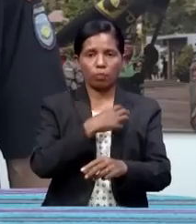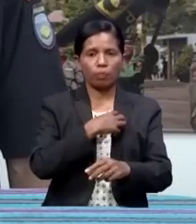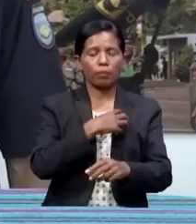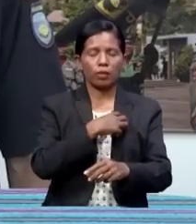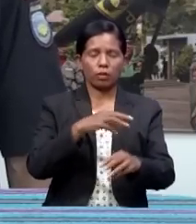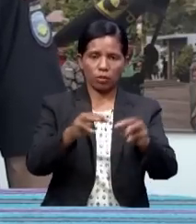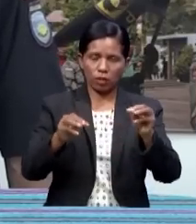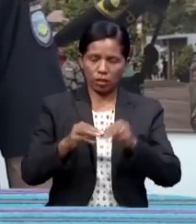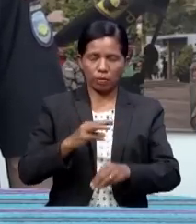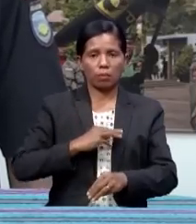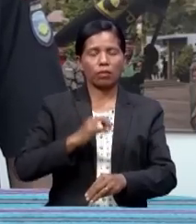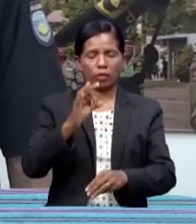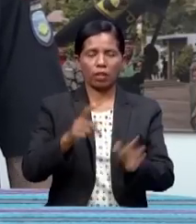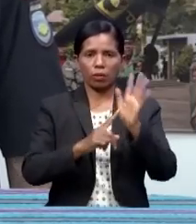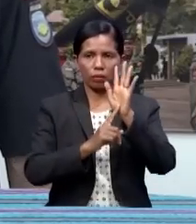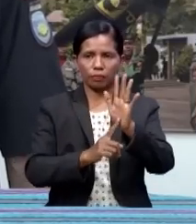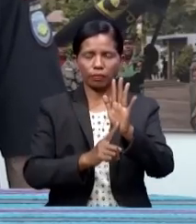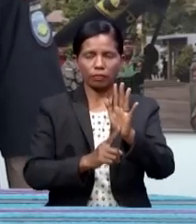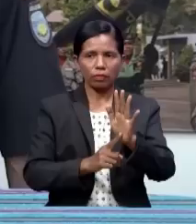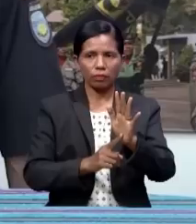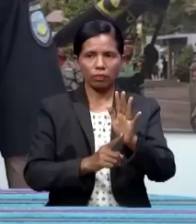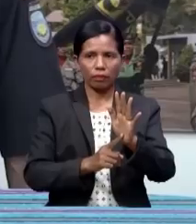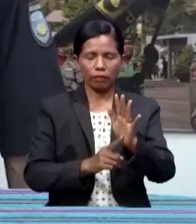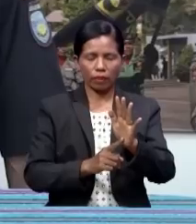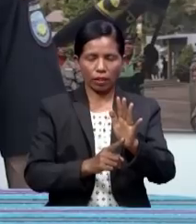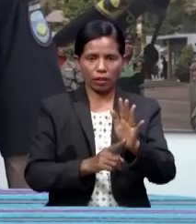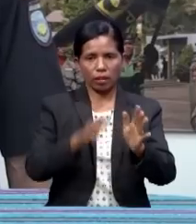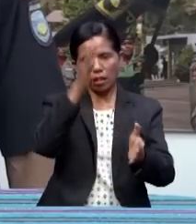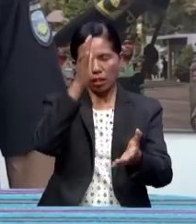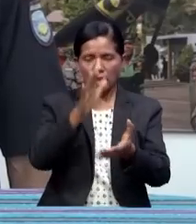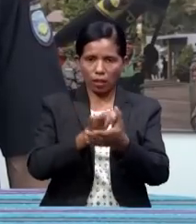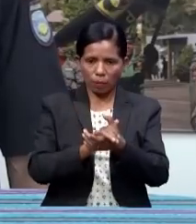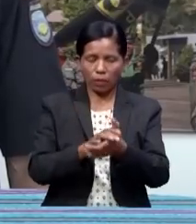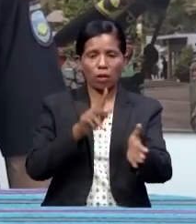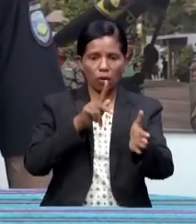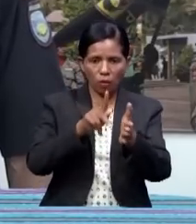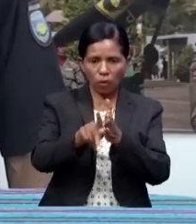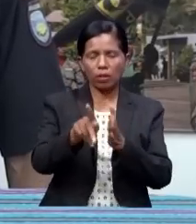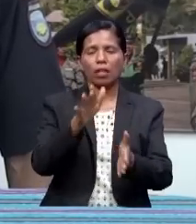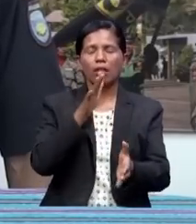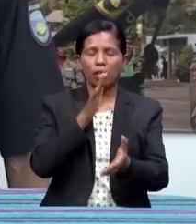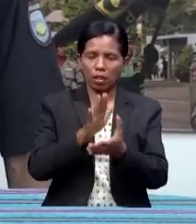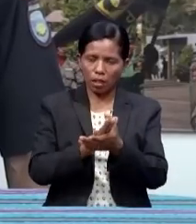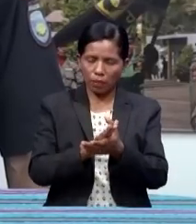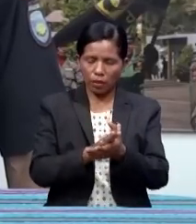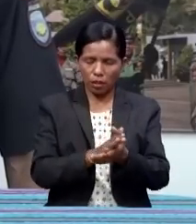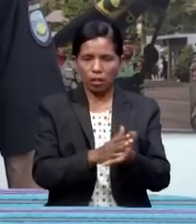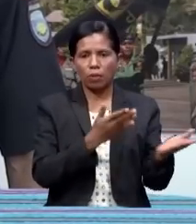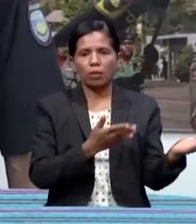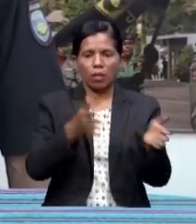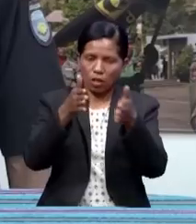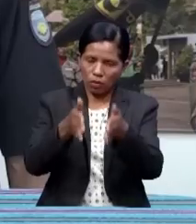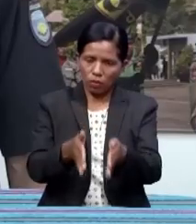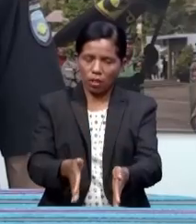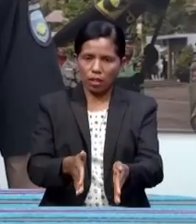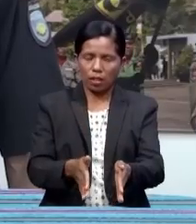da suspeito né, necaben né, o hotia, necaben vítima, depois a coelha e a tos, e com